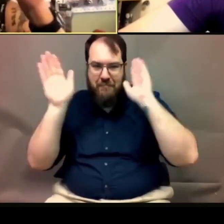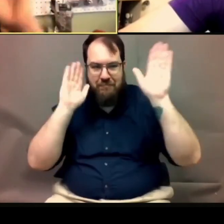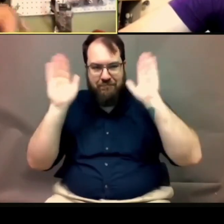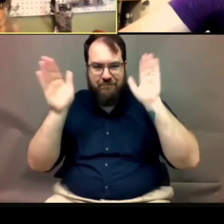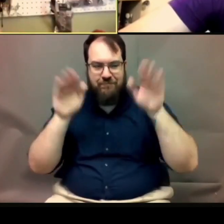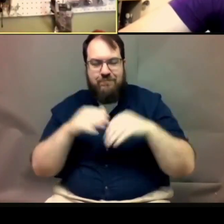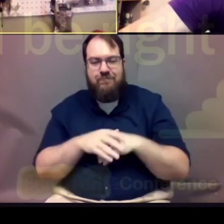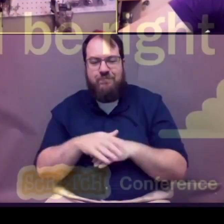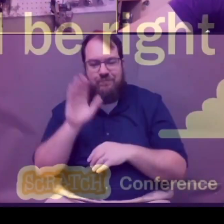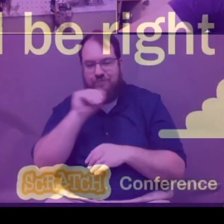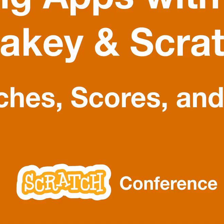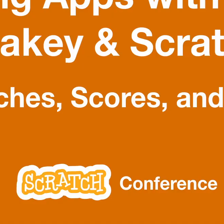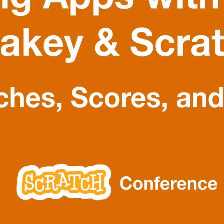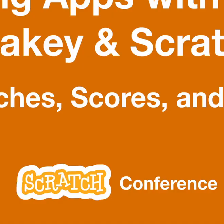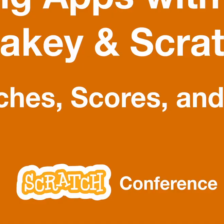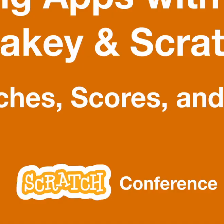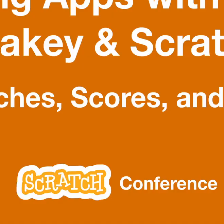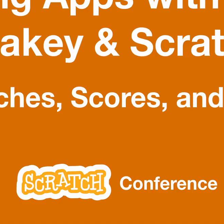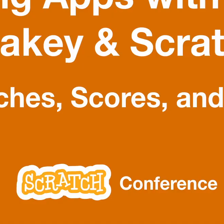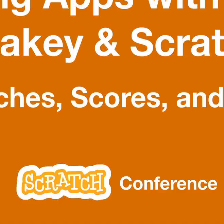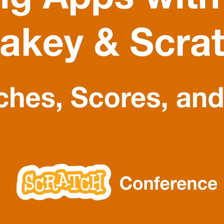me alertando sobre o fim dessa sessão